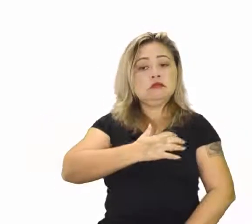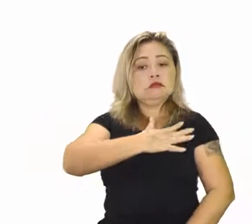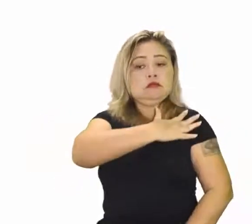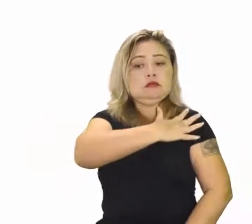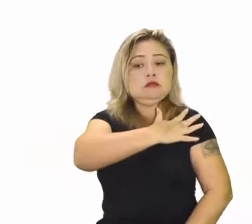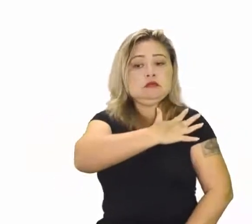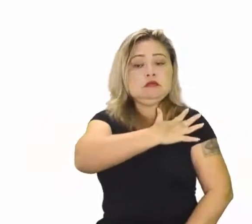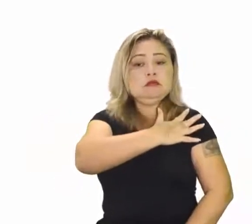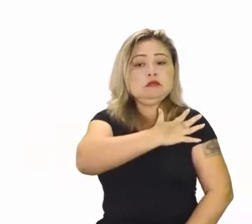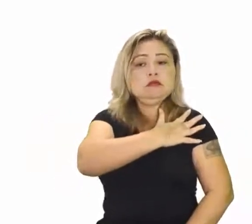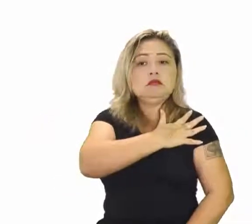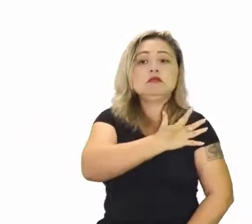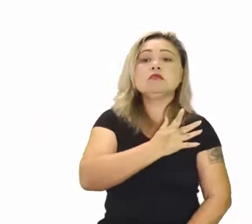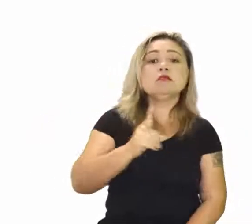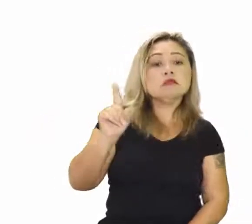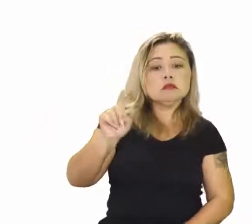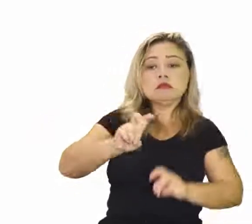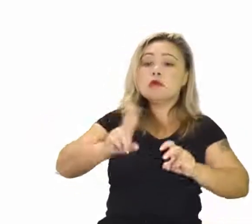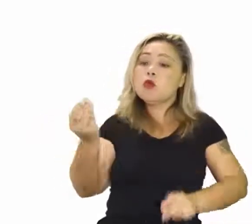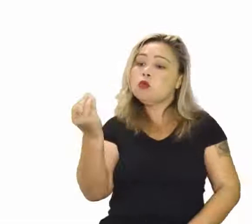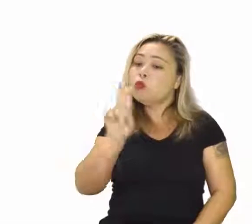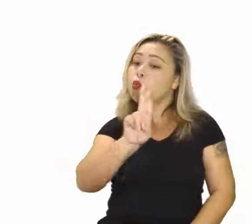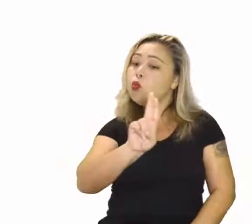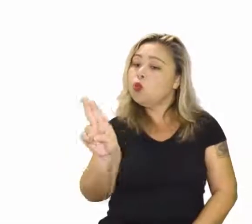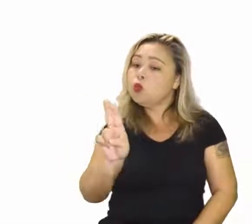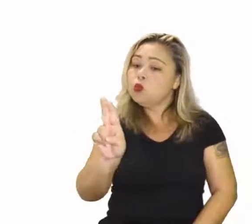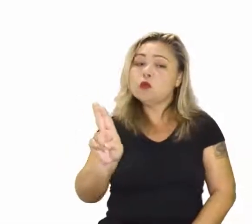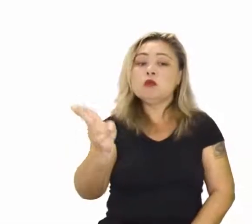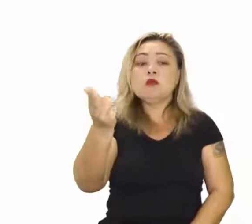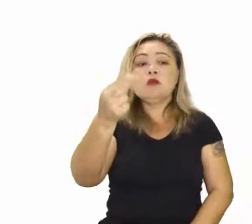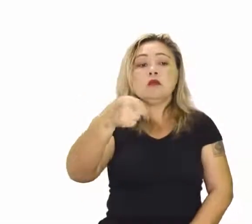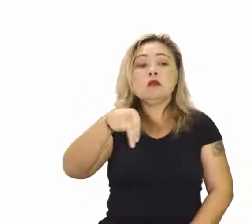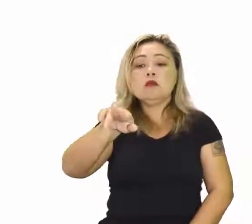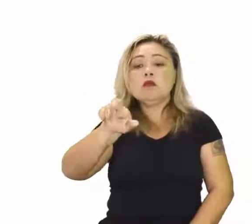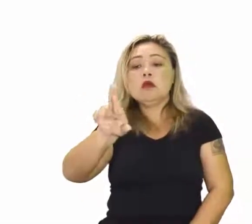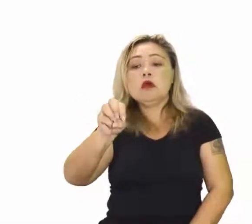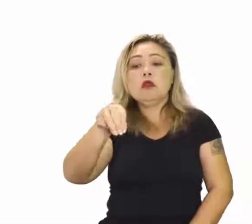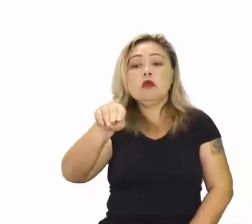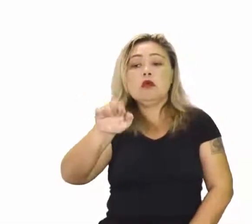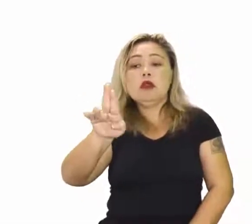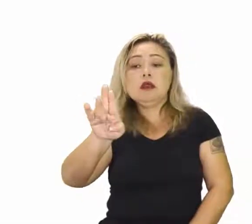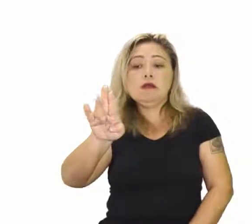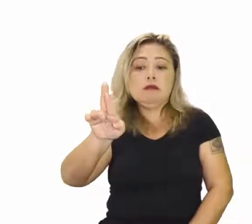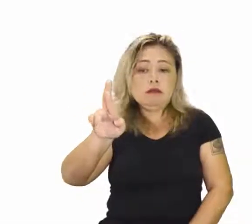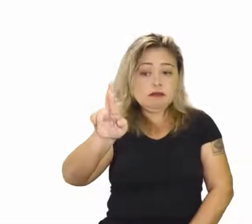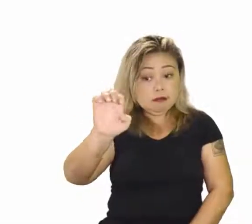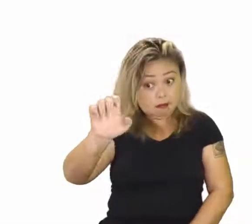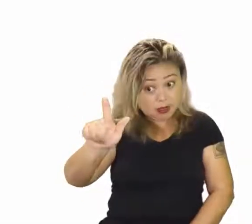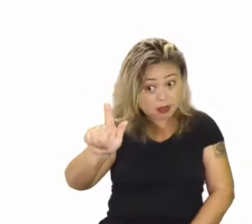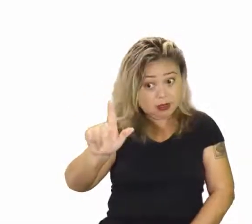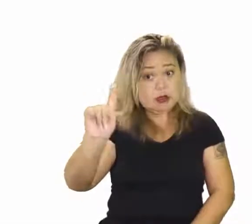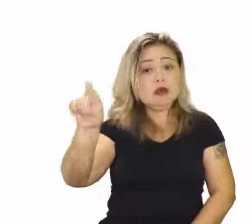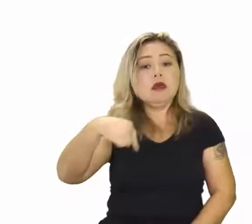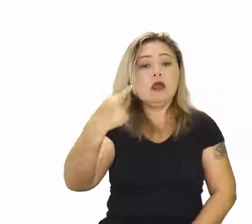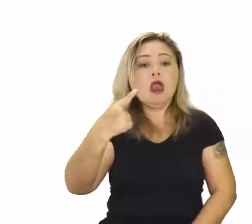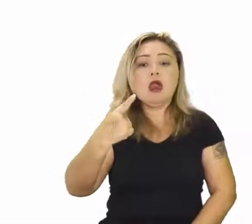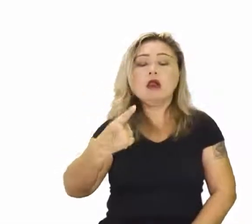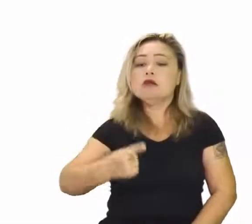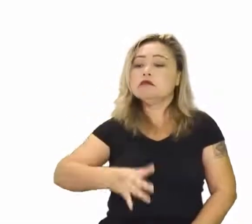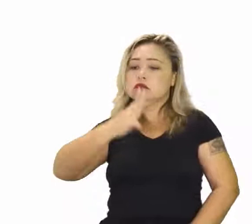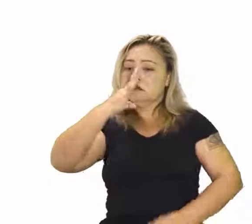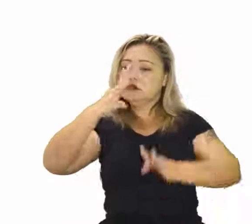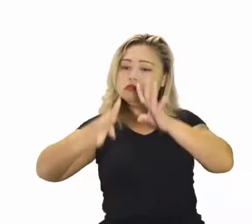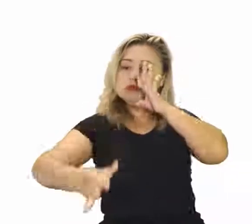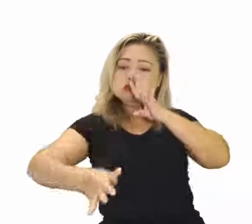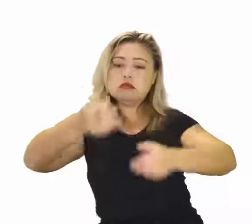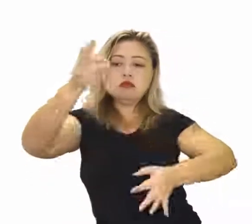Tribunal de Nuremberg. Julgou mais de 20 dos principais líderes